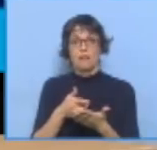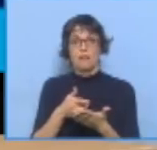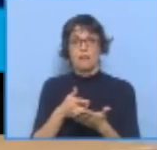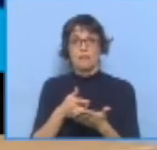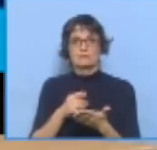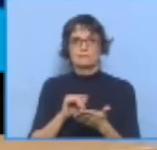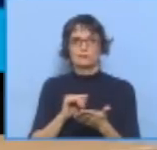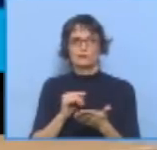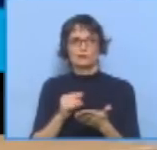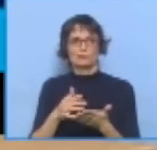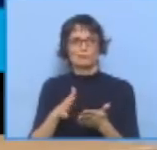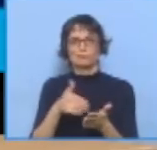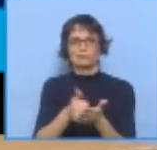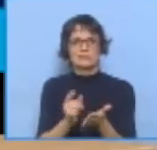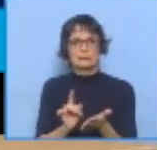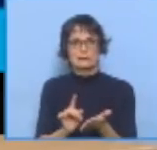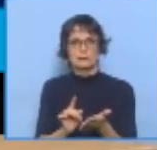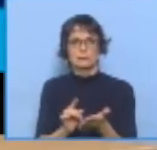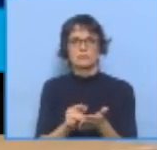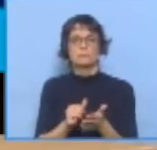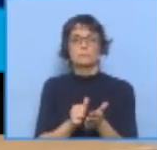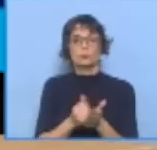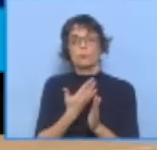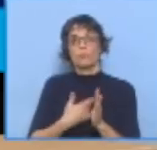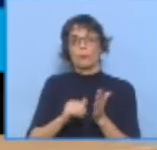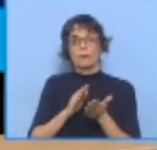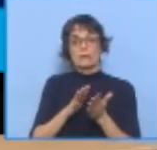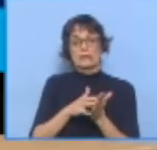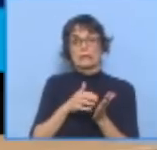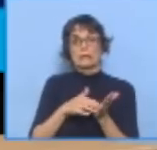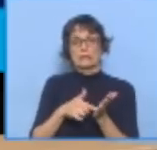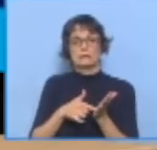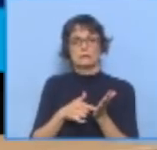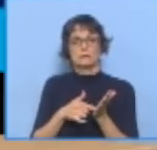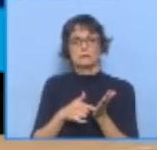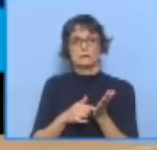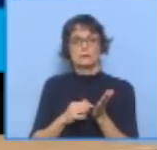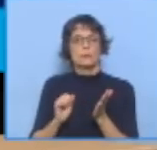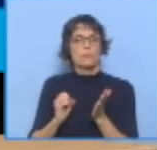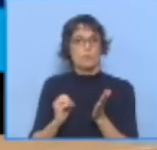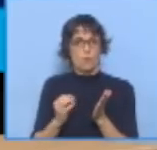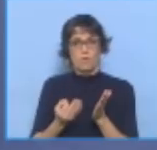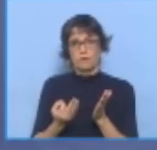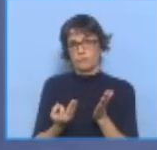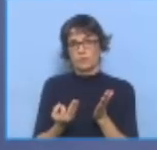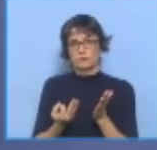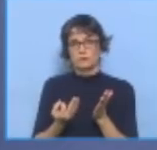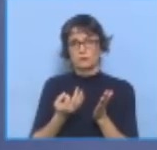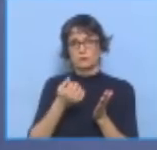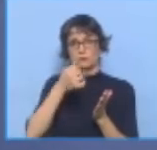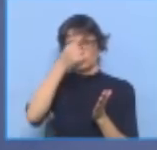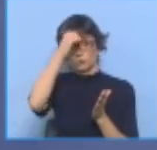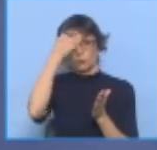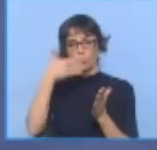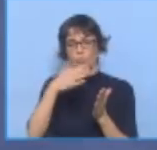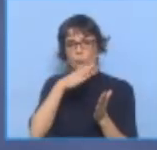sobretudo o Antigo Testamento, não aparece nas celebrações litúrgicas. E já nessa altura